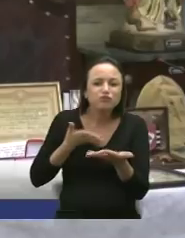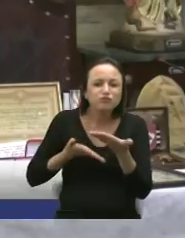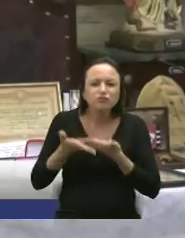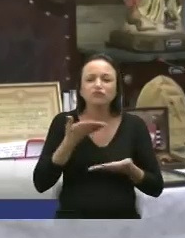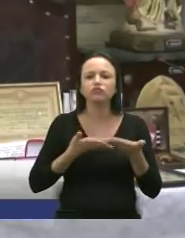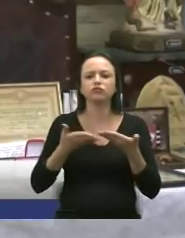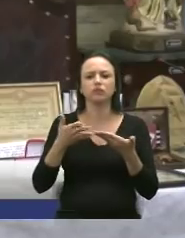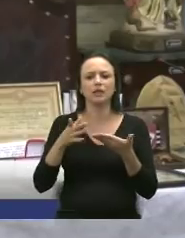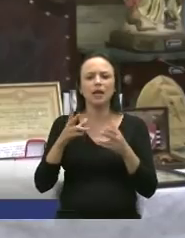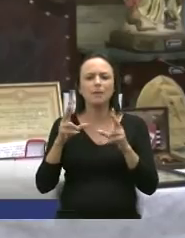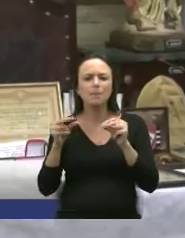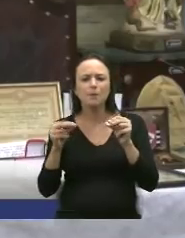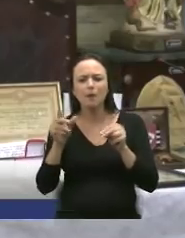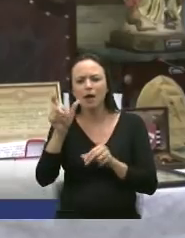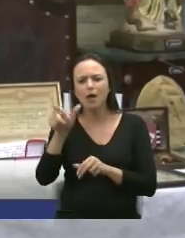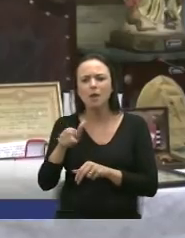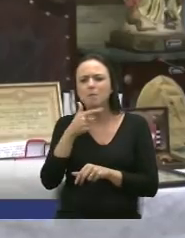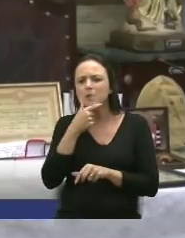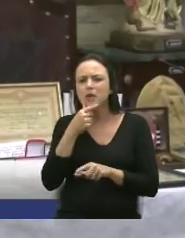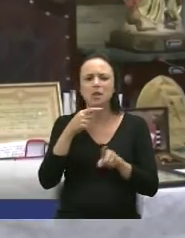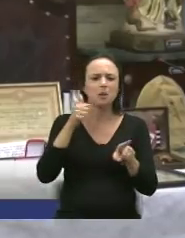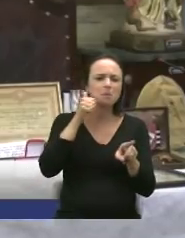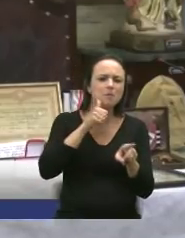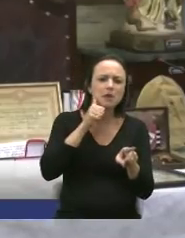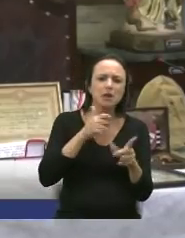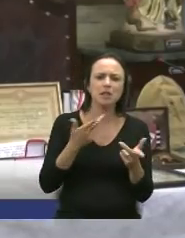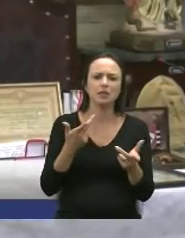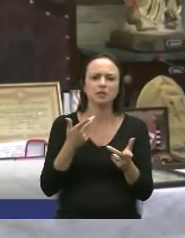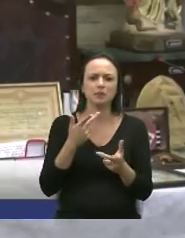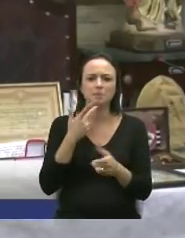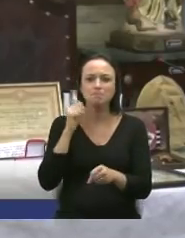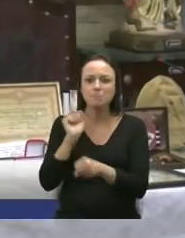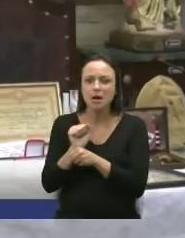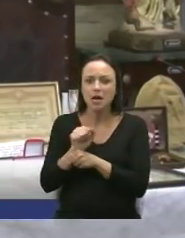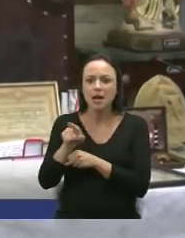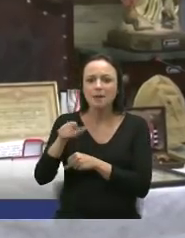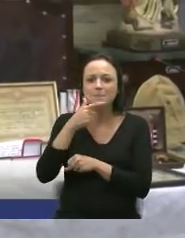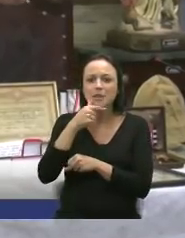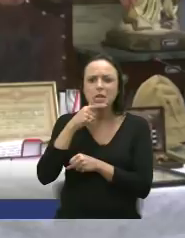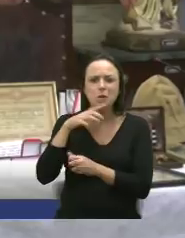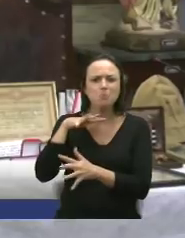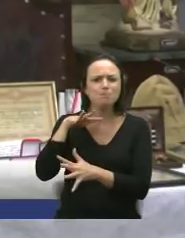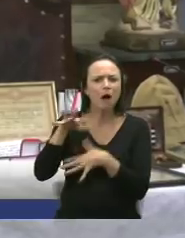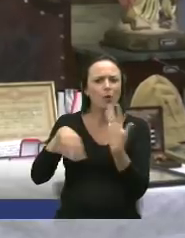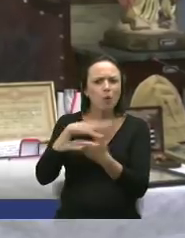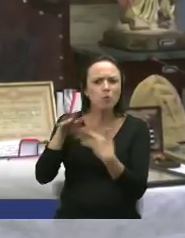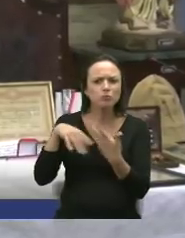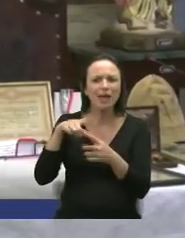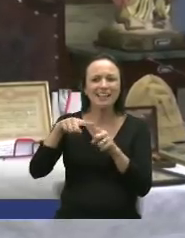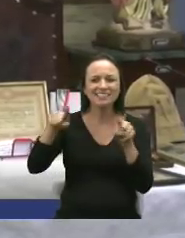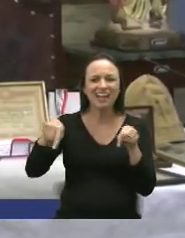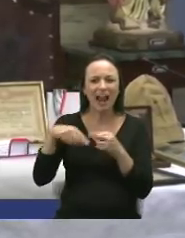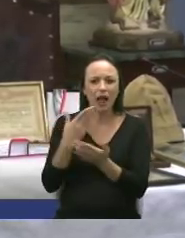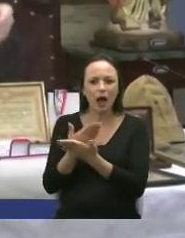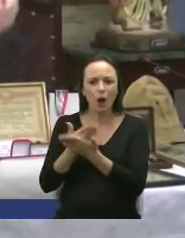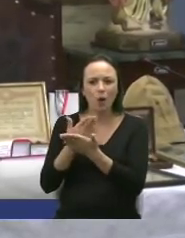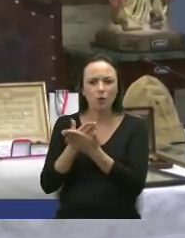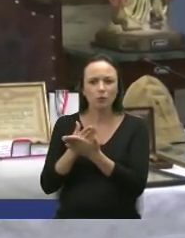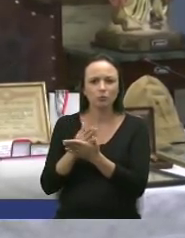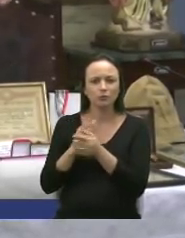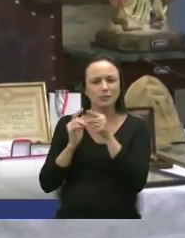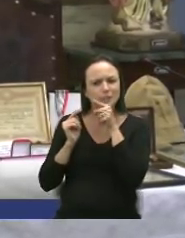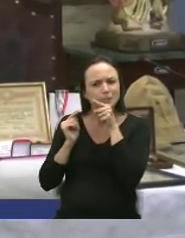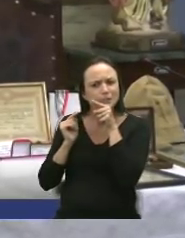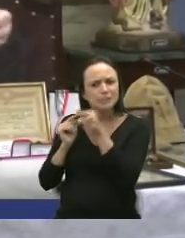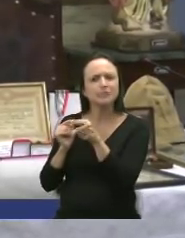com aquela garota, com aquele moleque que não para quieto no fundão da sala, e justamente esse moleque